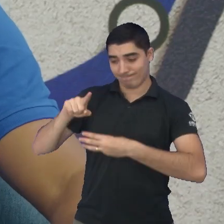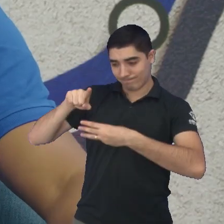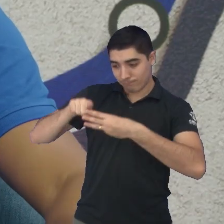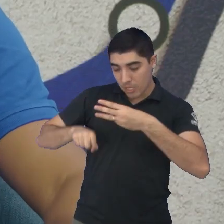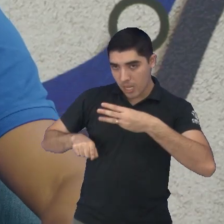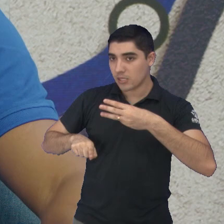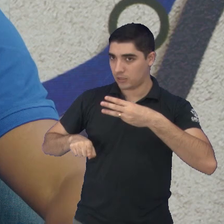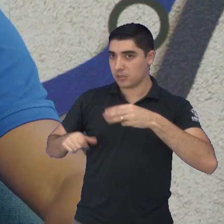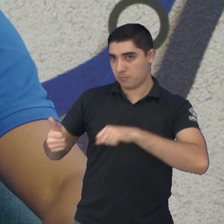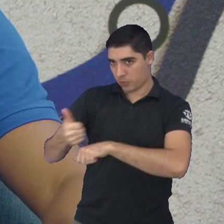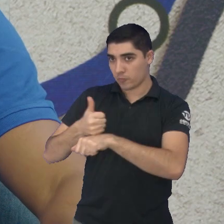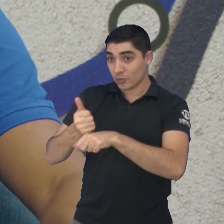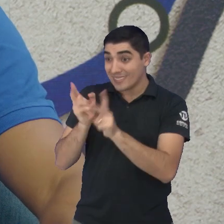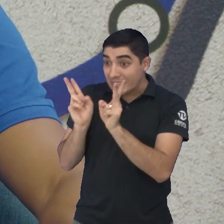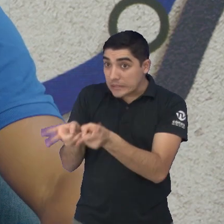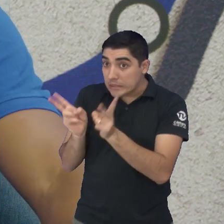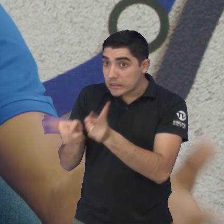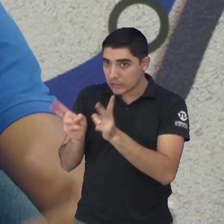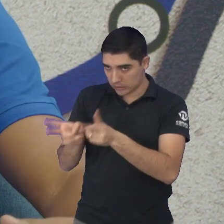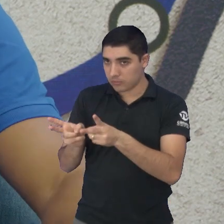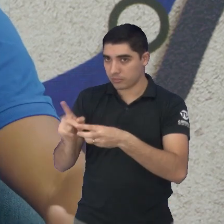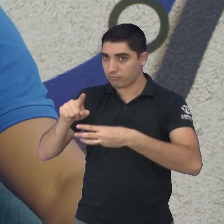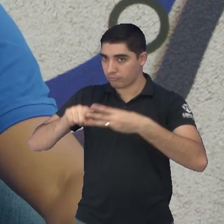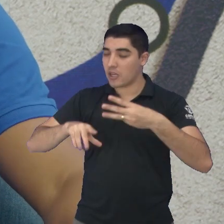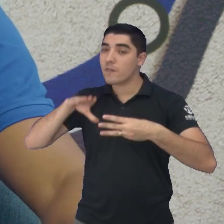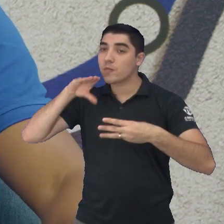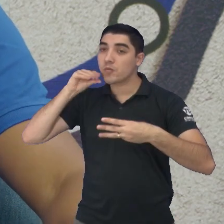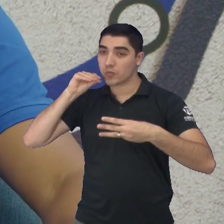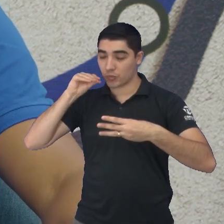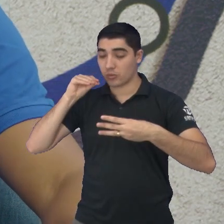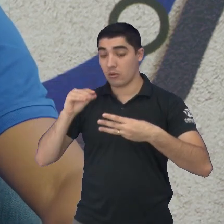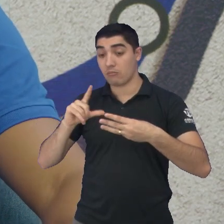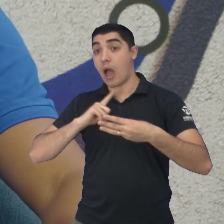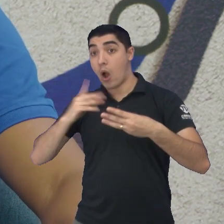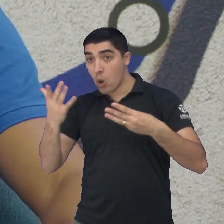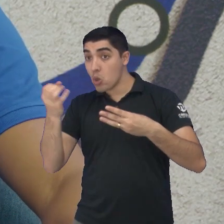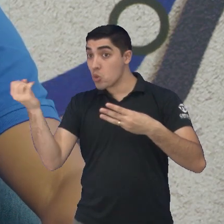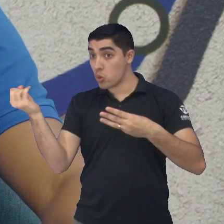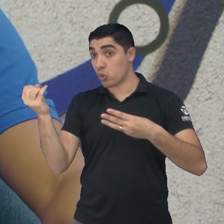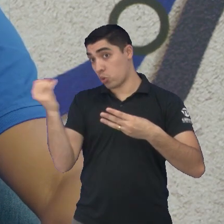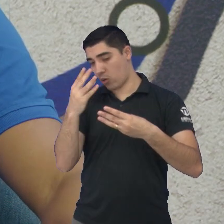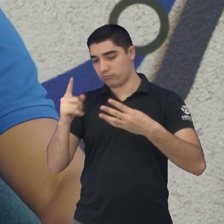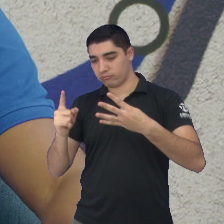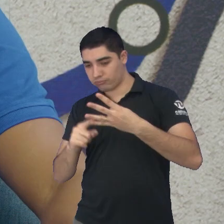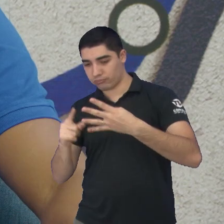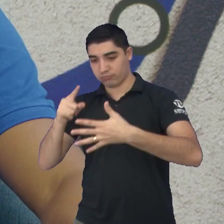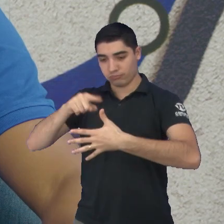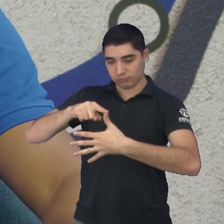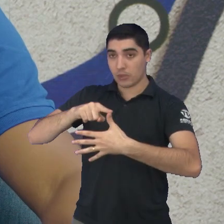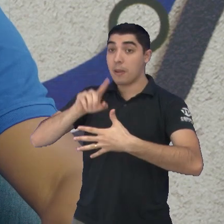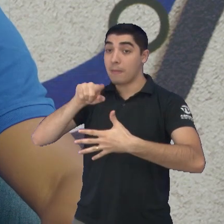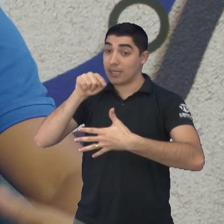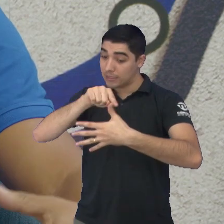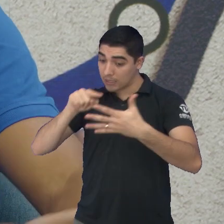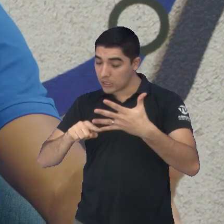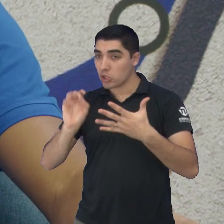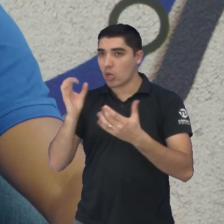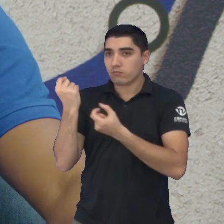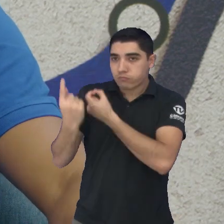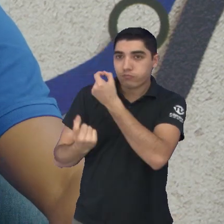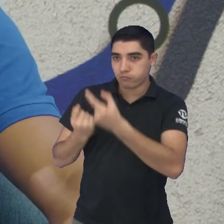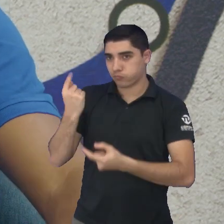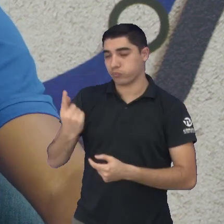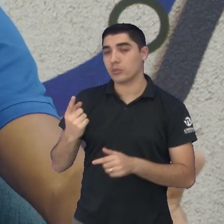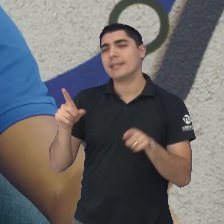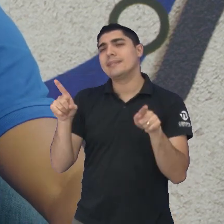profissionais, né? Que são fixos, né? E agora contratamos mais 2 temporários para essa data do ano. E freelancers,